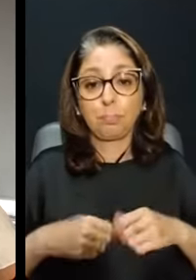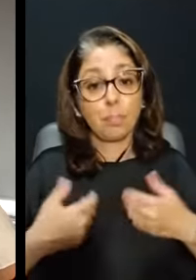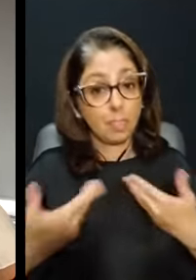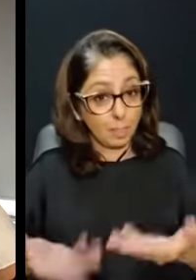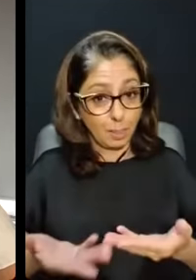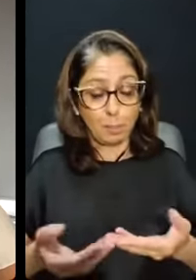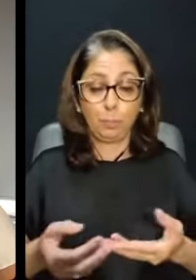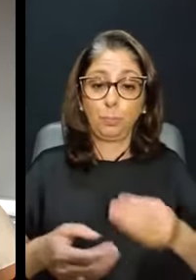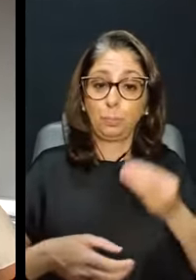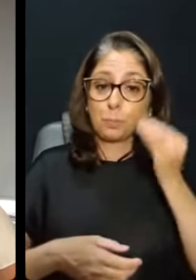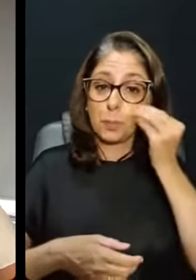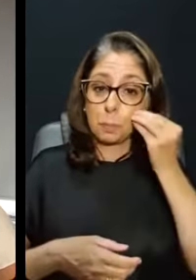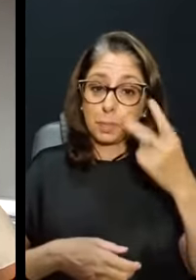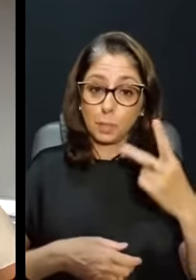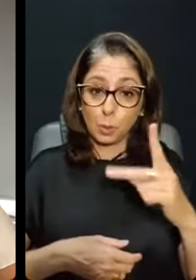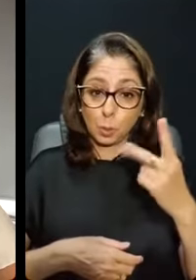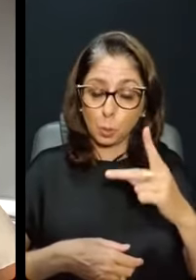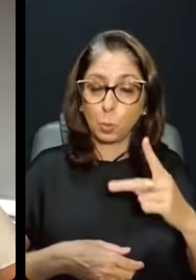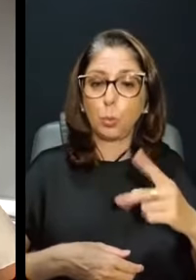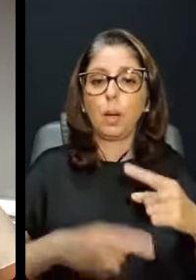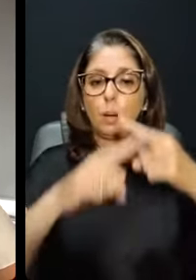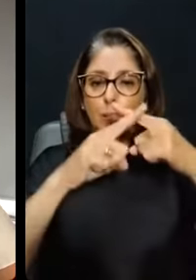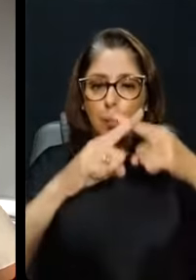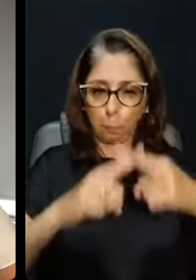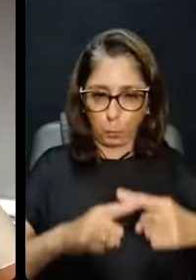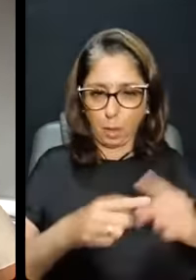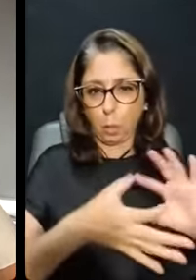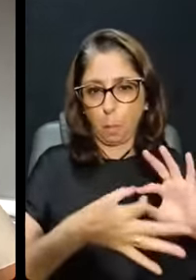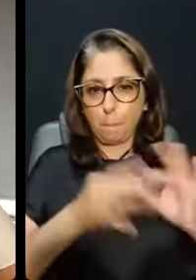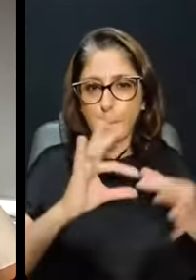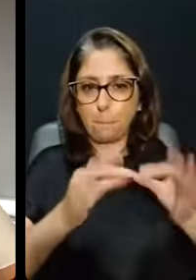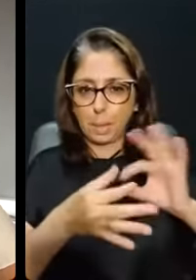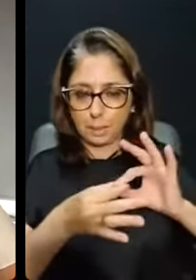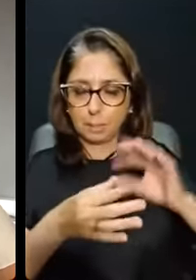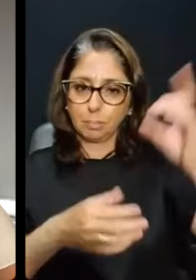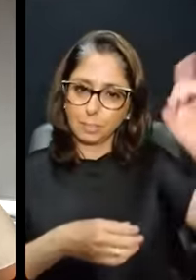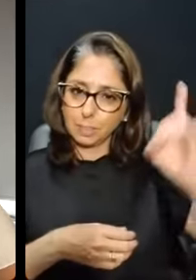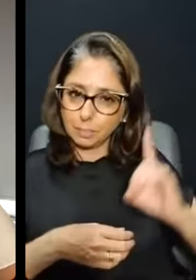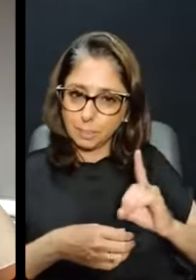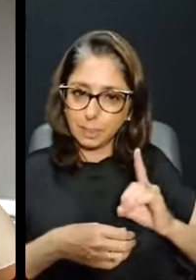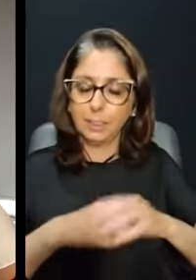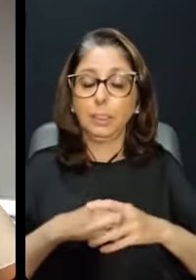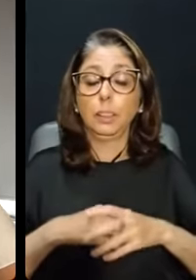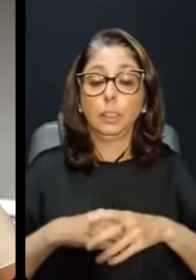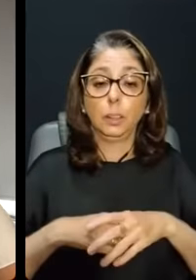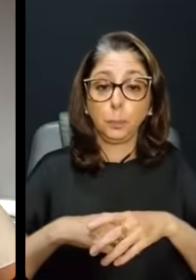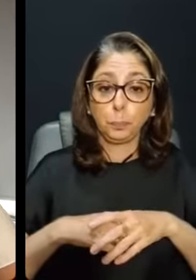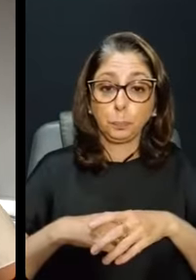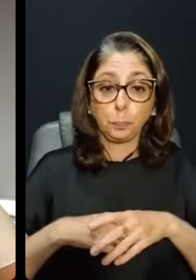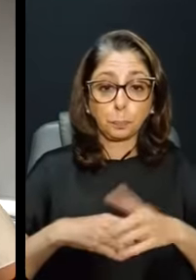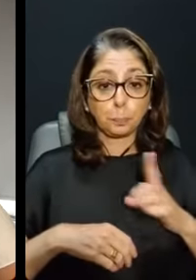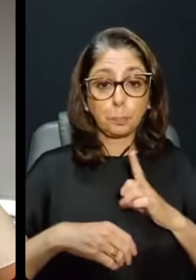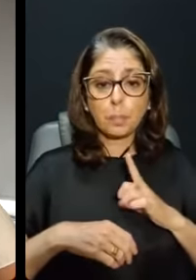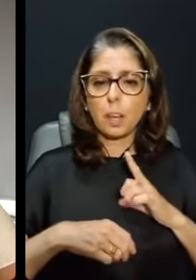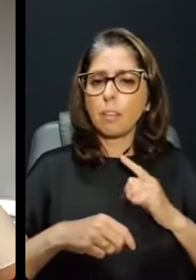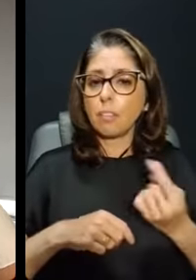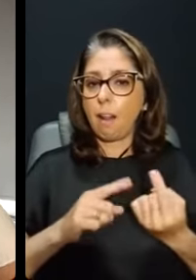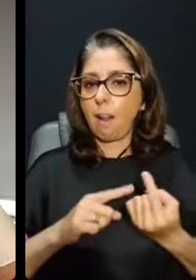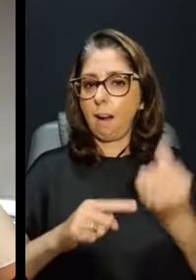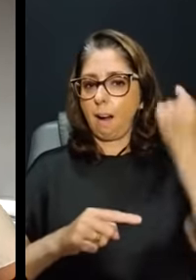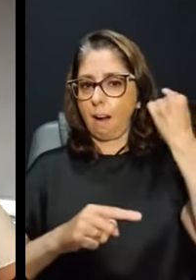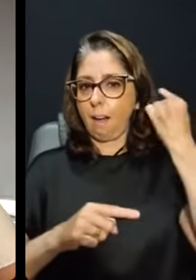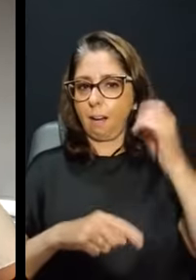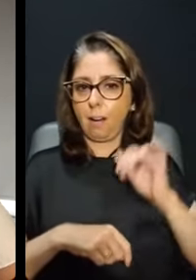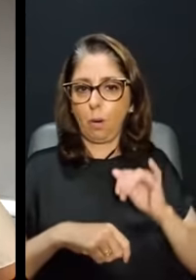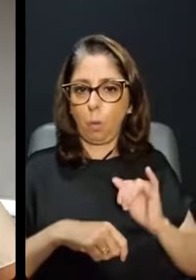queria que você falar um pouquinho, mergulhar um pouquinho mais nisso, porque também aí houve uma oportunidade, né, de uma